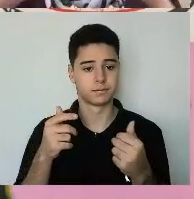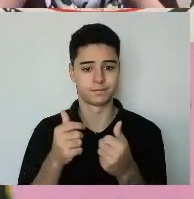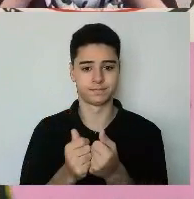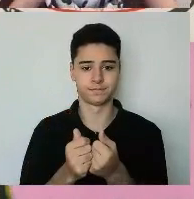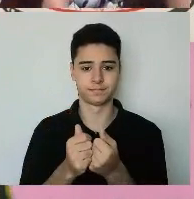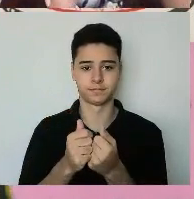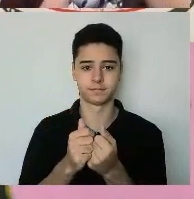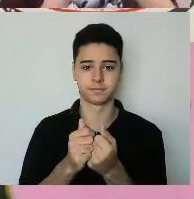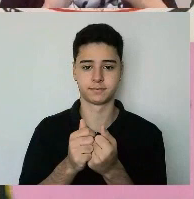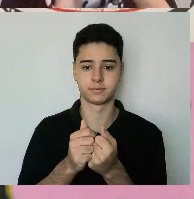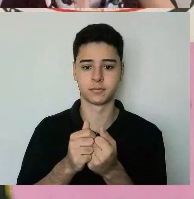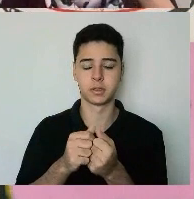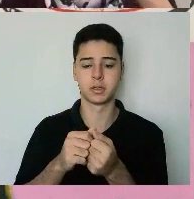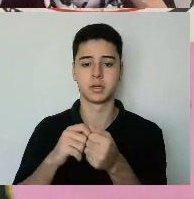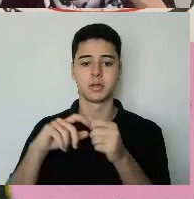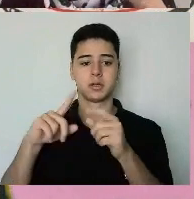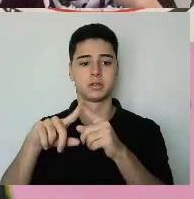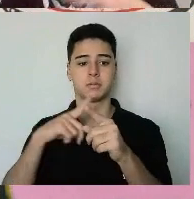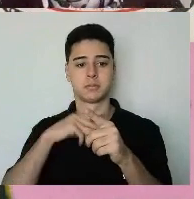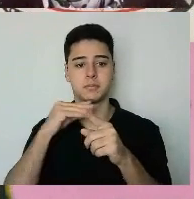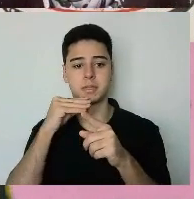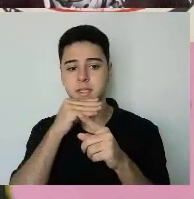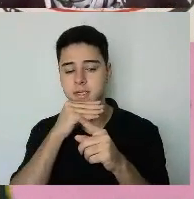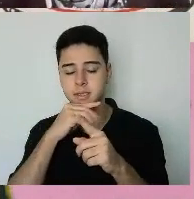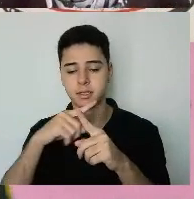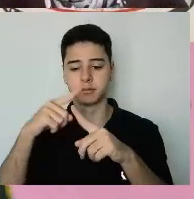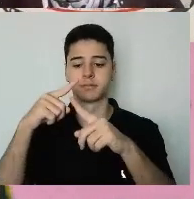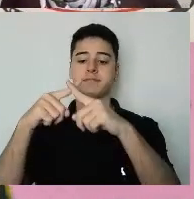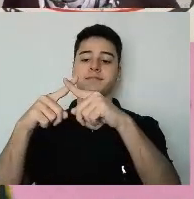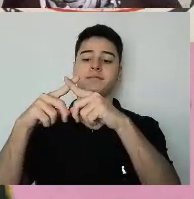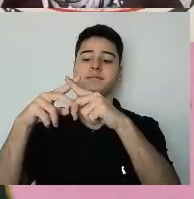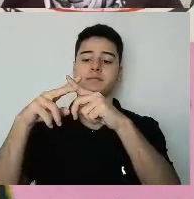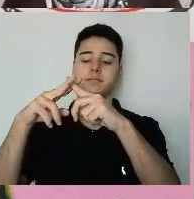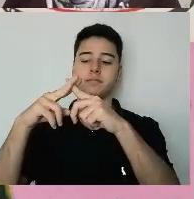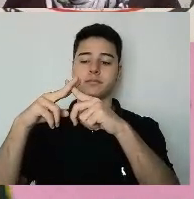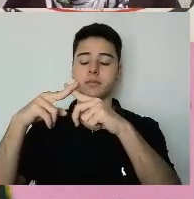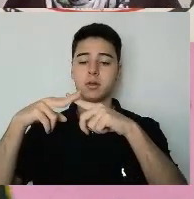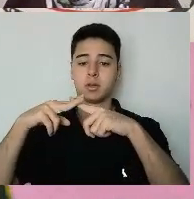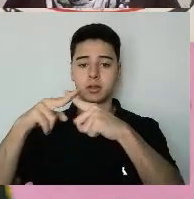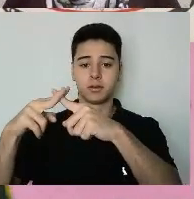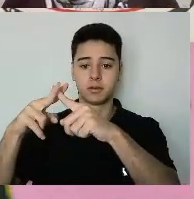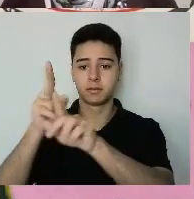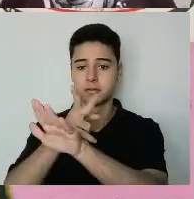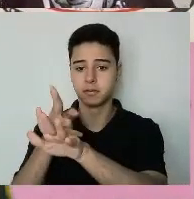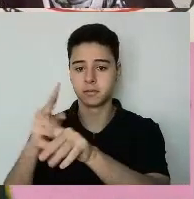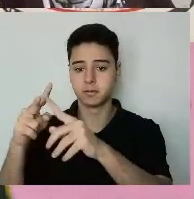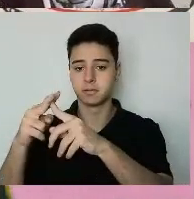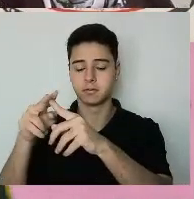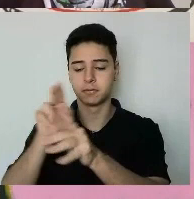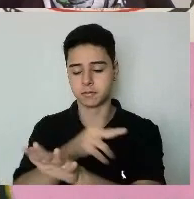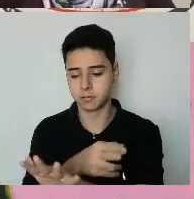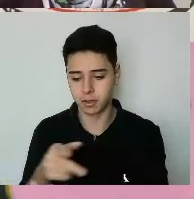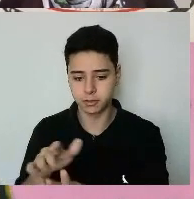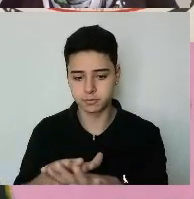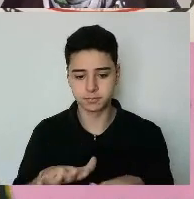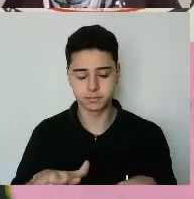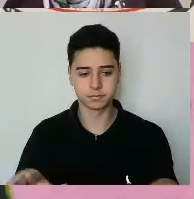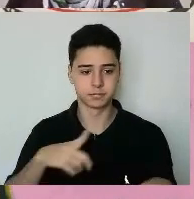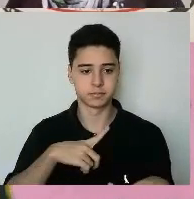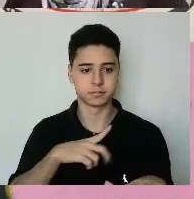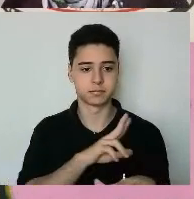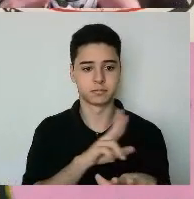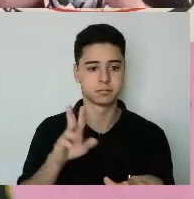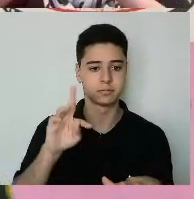vendo que é um tripé, né? Um tripé com um sino no meio e vários objetos aí dispostos no chão. Daí o nome